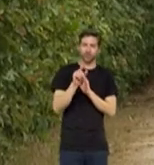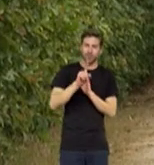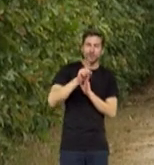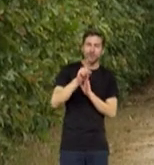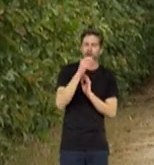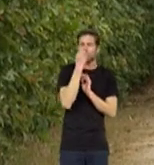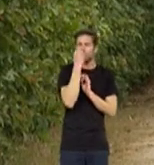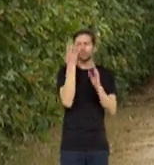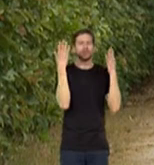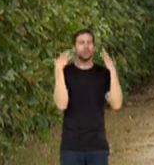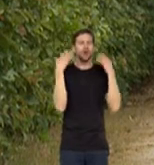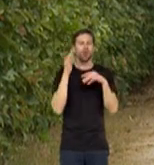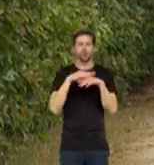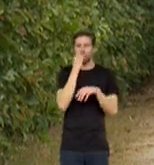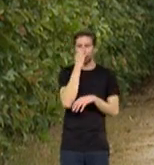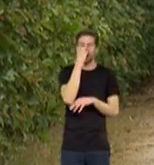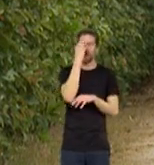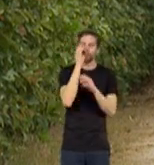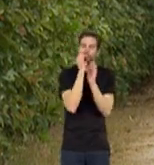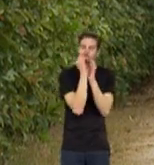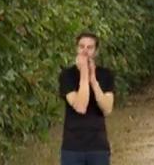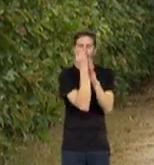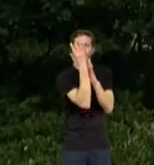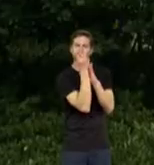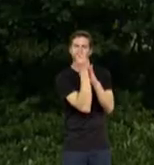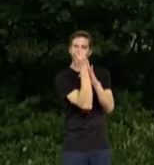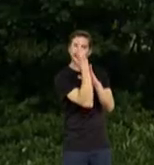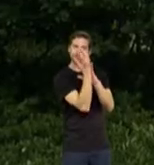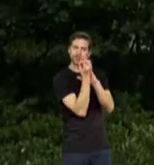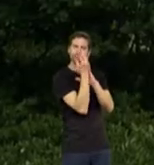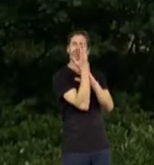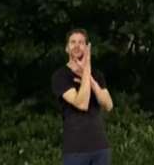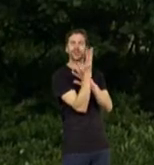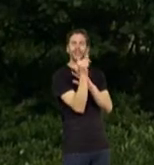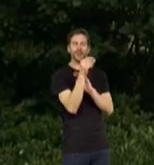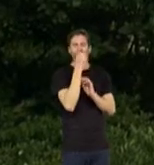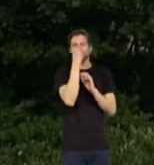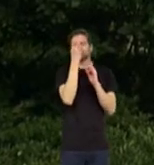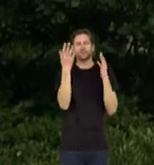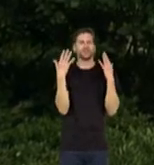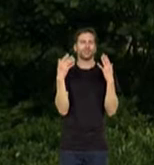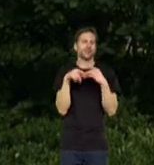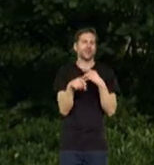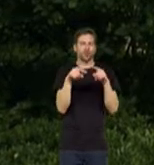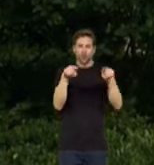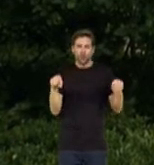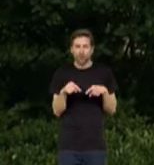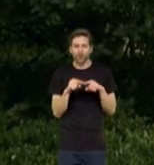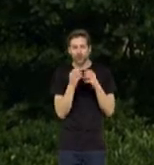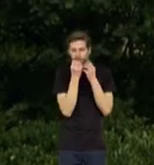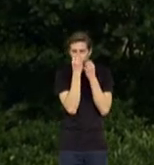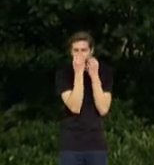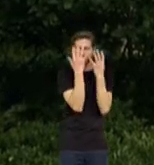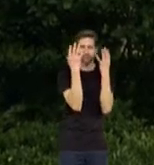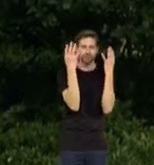por exemplo, na primavera. De facto, as magnólias em flor têm sempre... E a primavera tem, por exemplo, este espaço é um espaço tipicamente